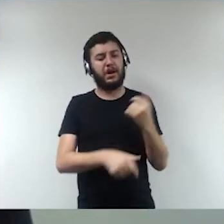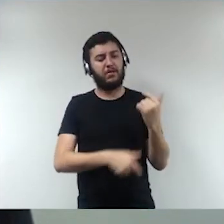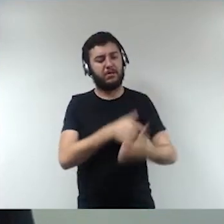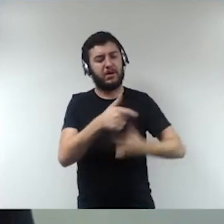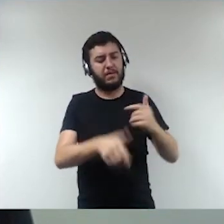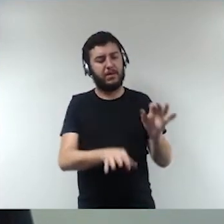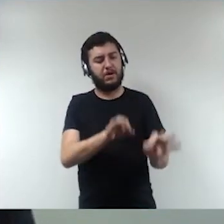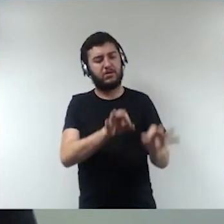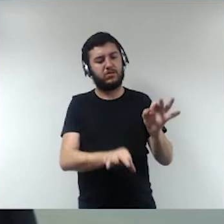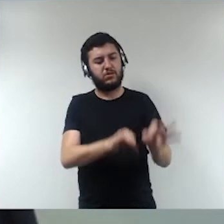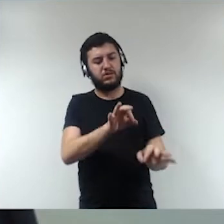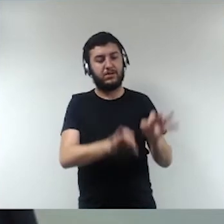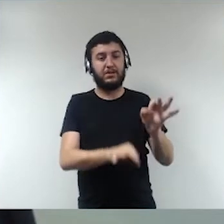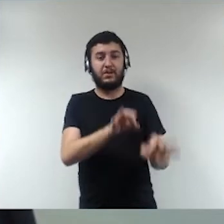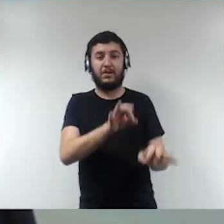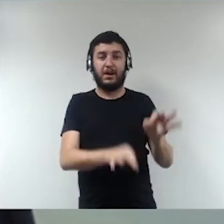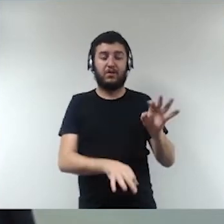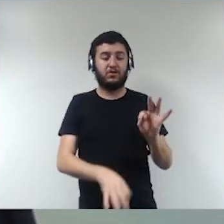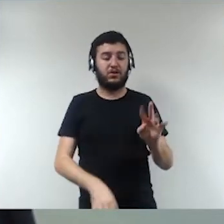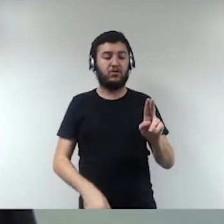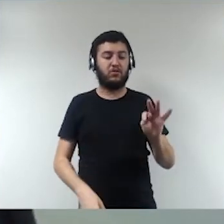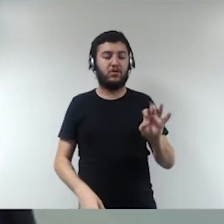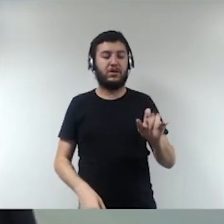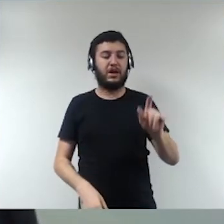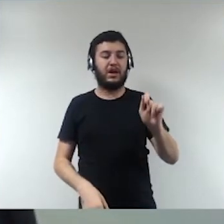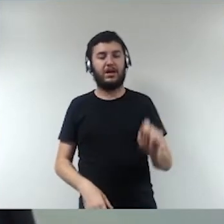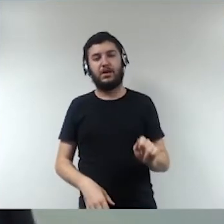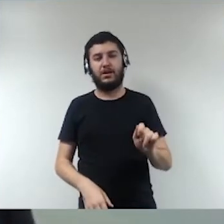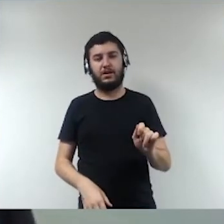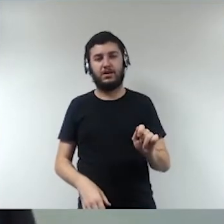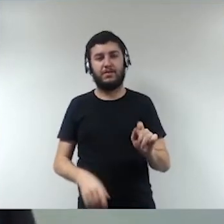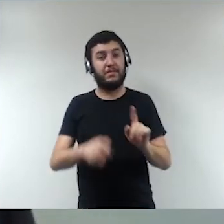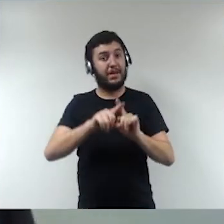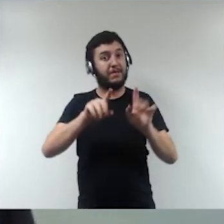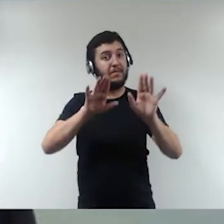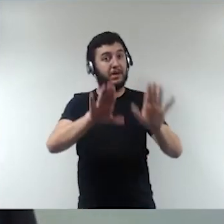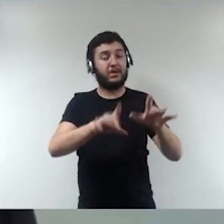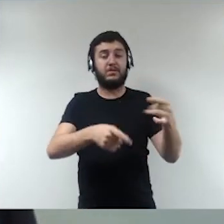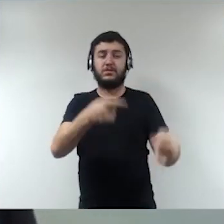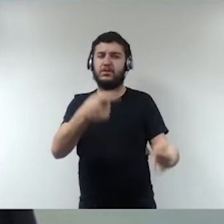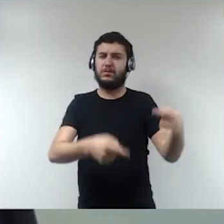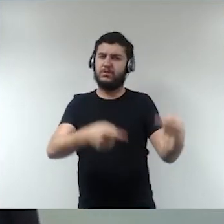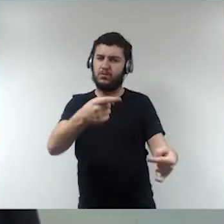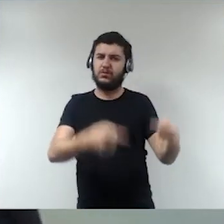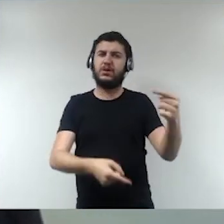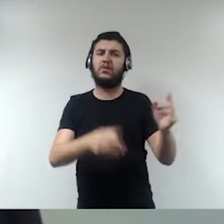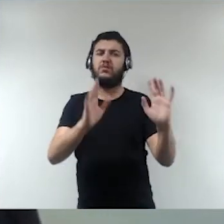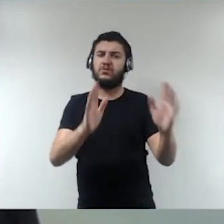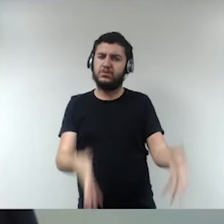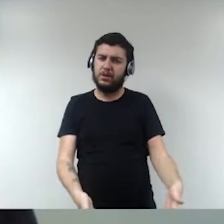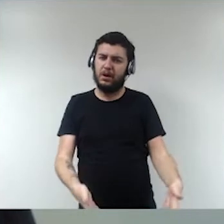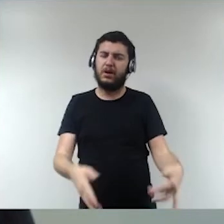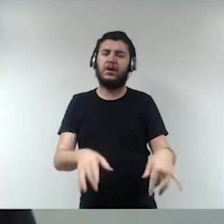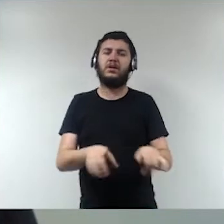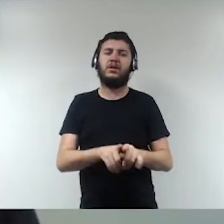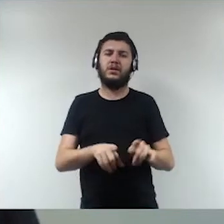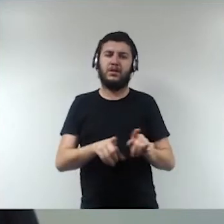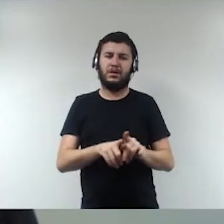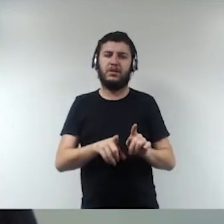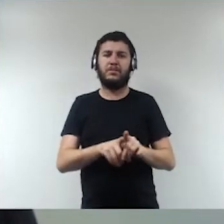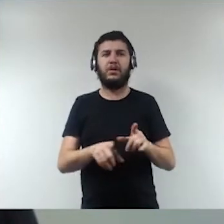jurisdicional do Estado, mas que trouxe muita discussão e muita celeuma, e talvez a principal